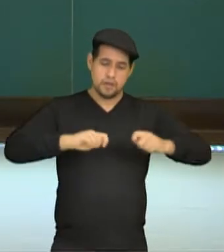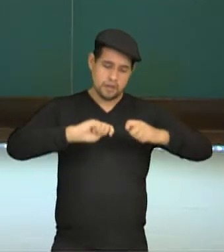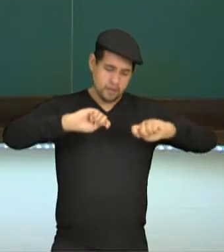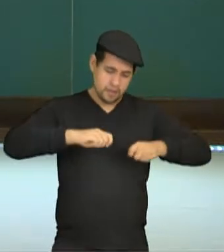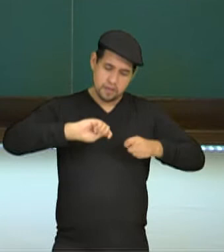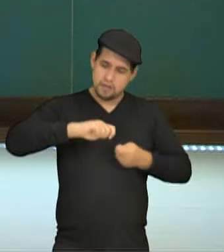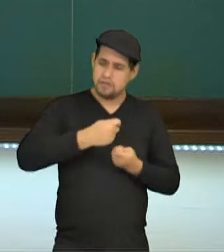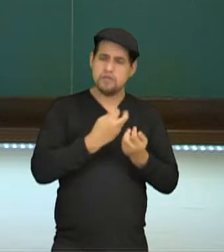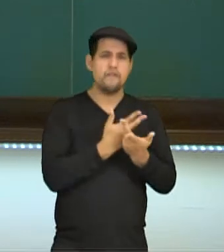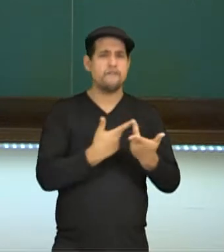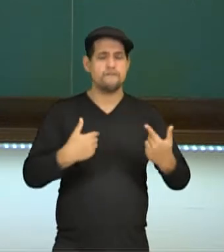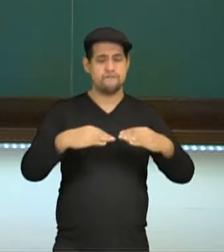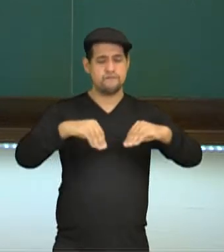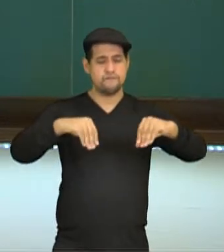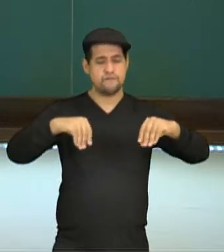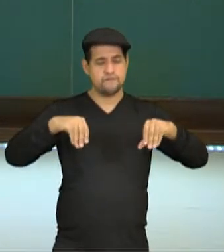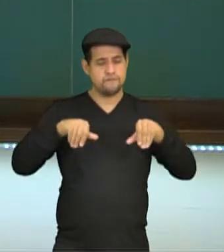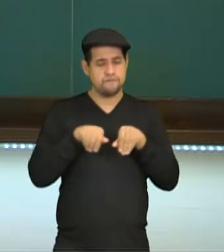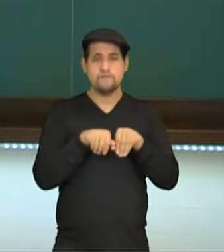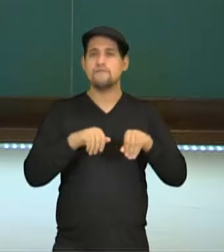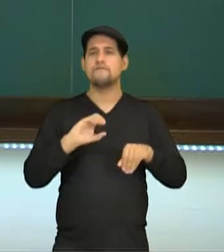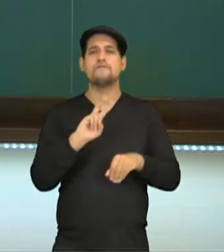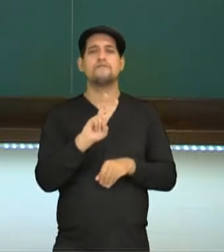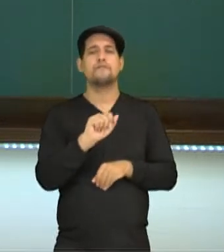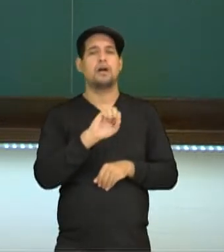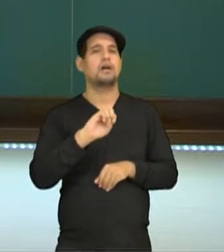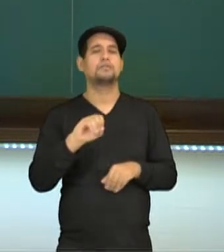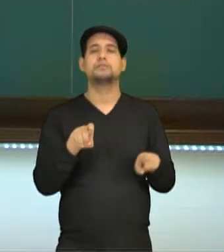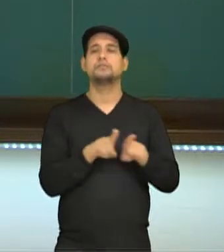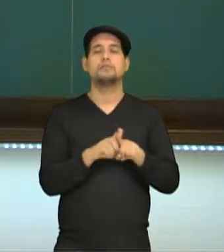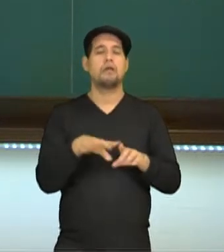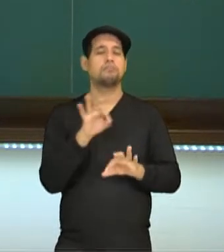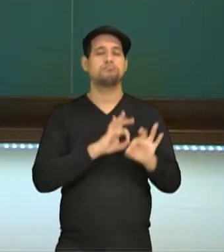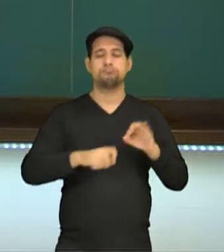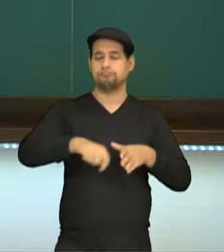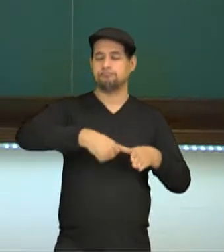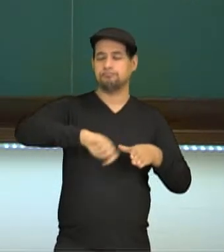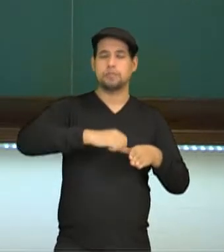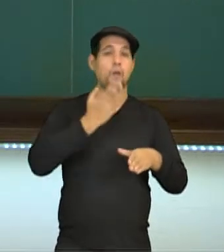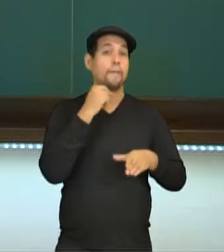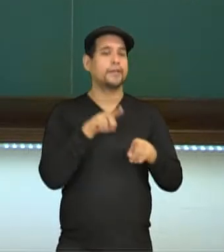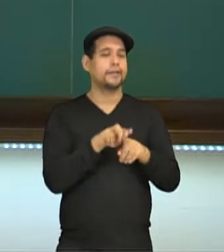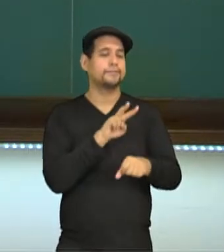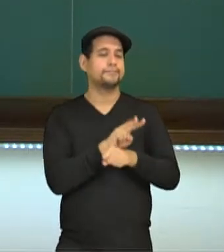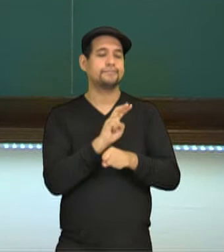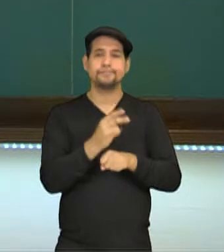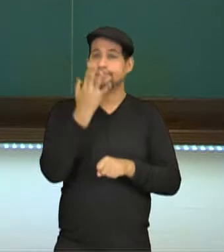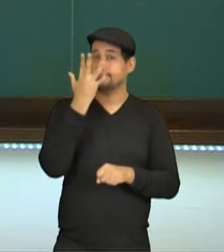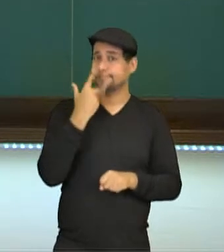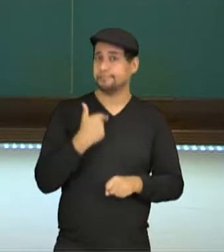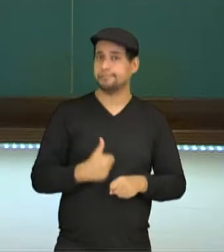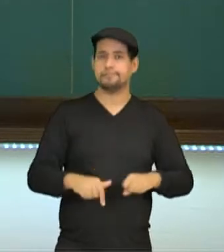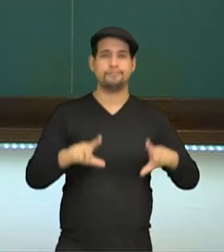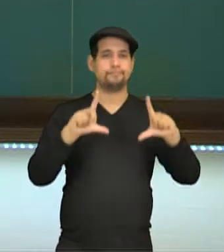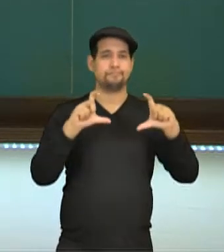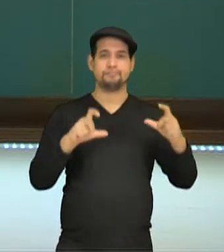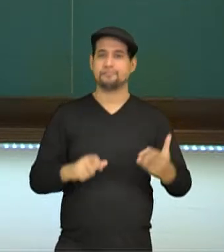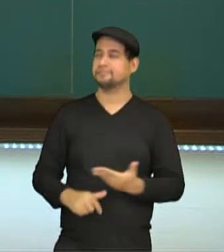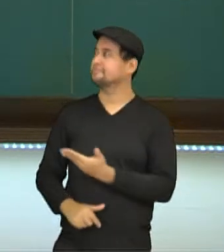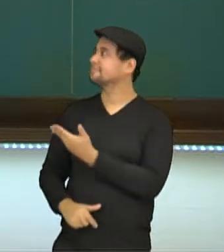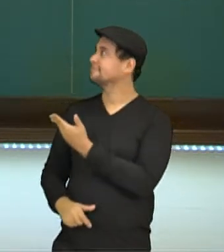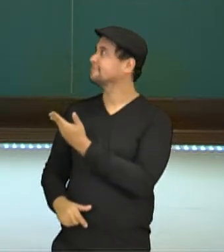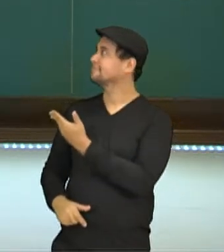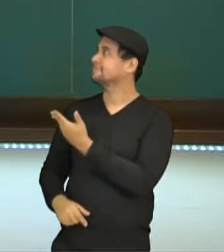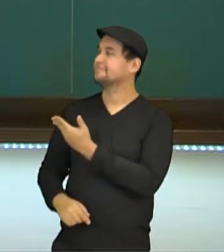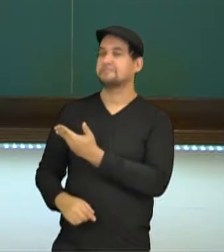aí os vasos de cerâmicas e preparar os alimentos e cuidar das crianças. Então aqui a imagem, né, do